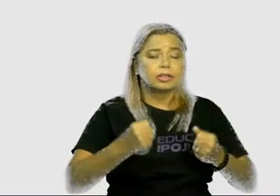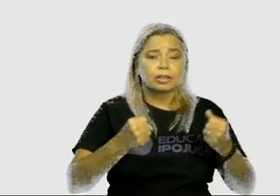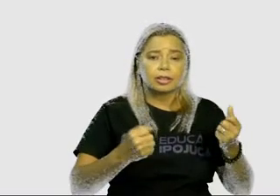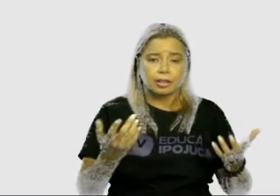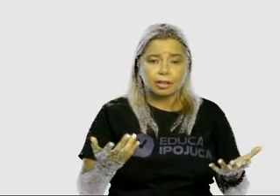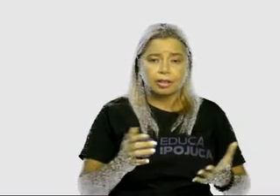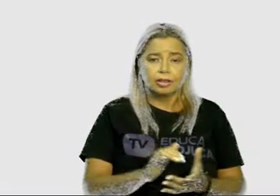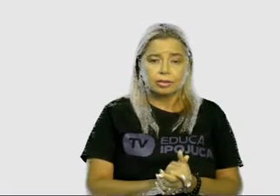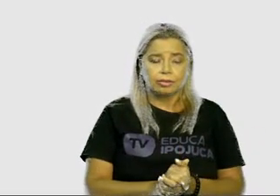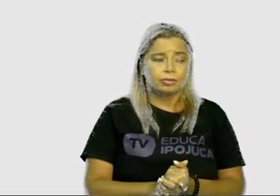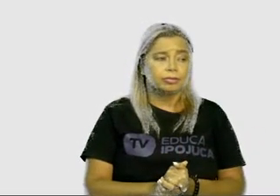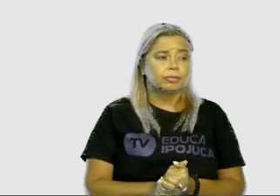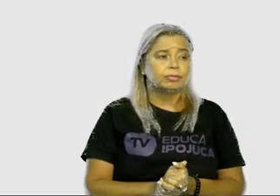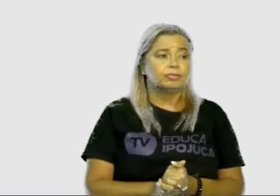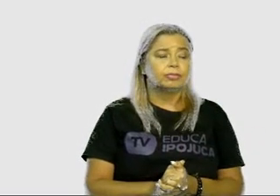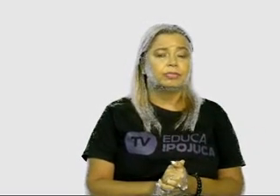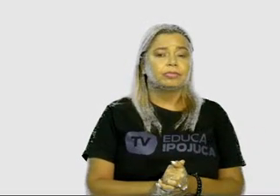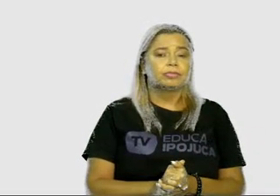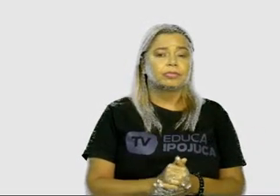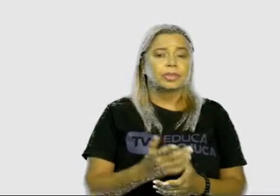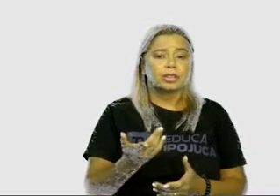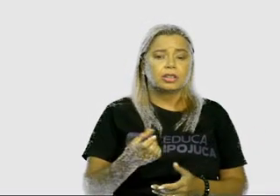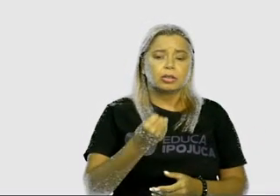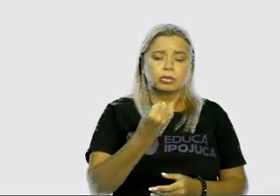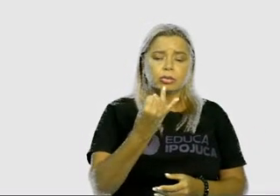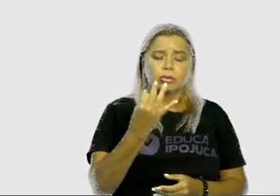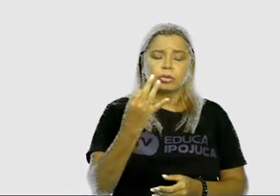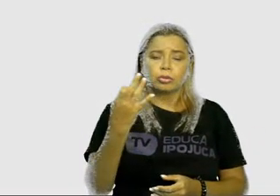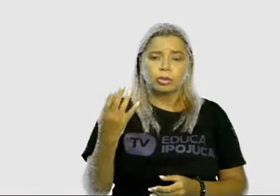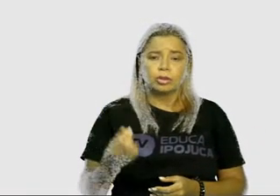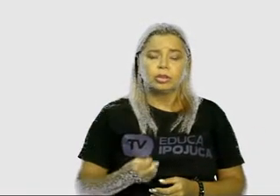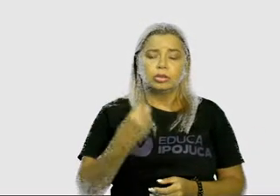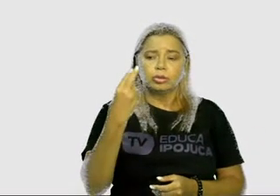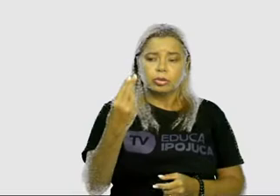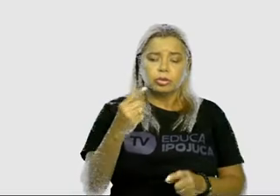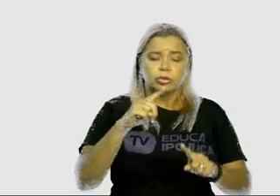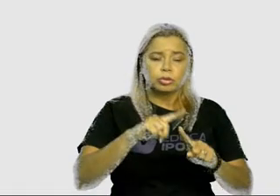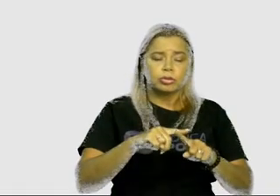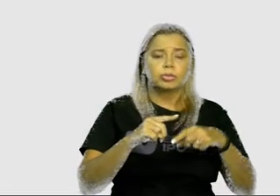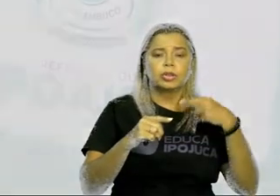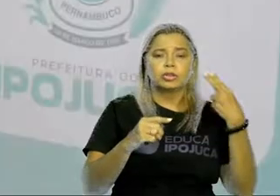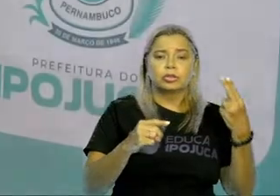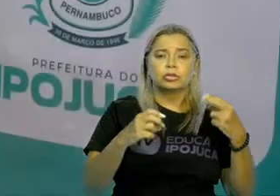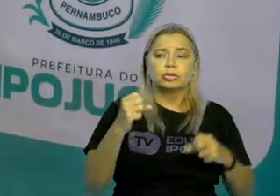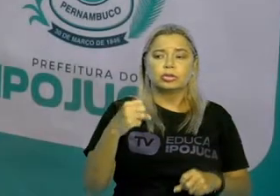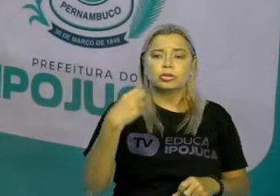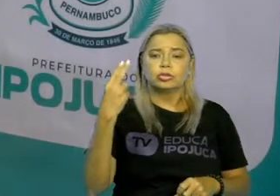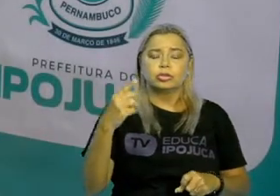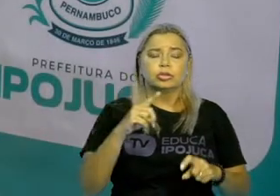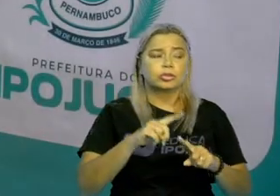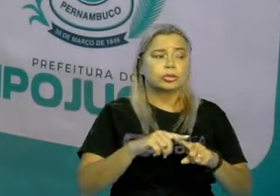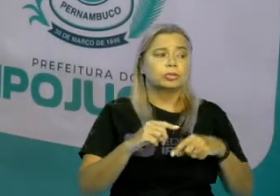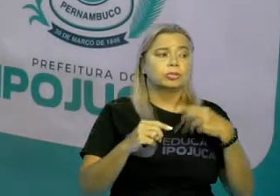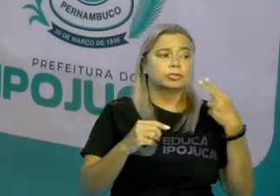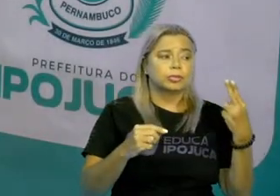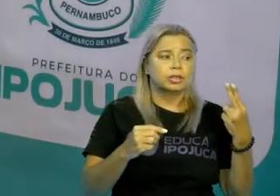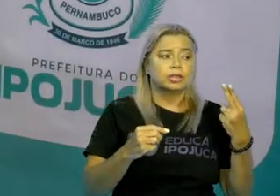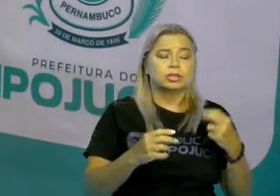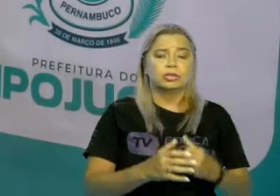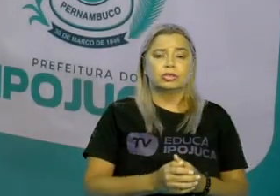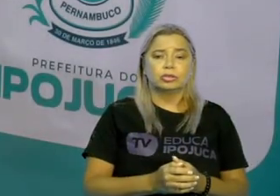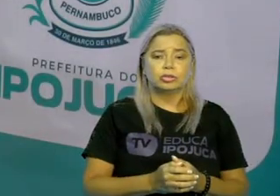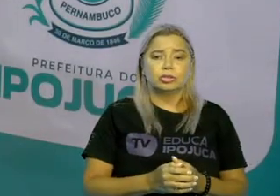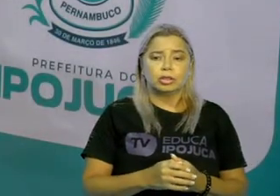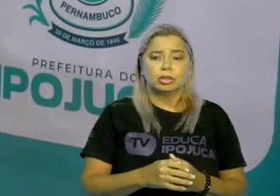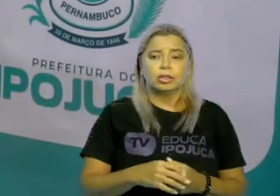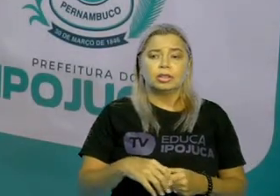de Gabriel. Calculando de 2 em 2, vamos descobrir a de Diego. 2,